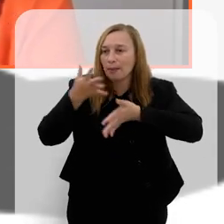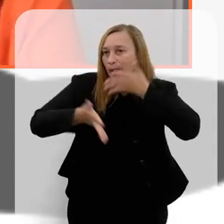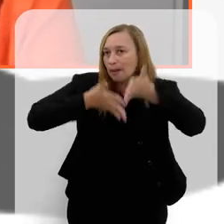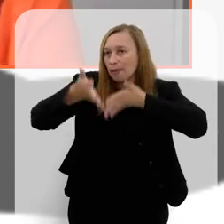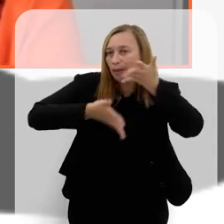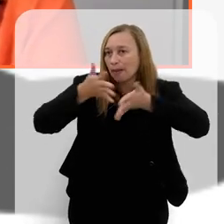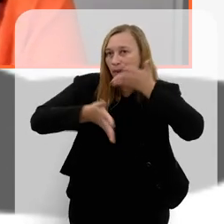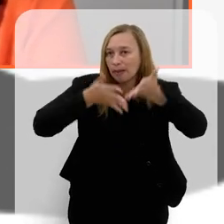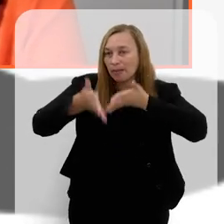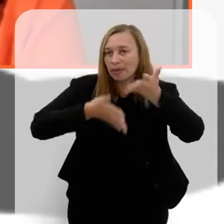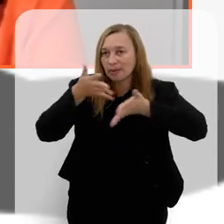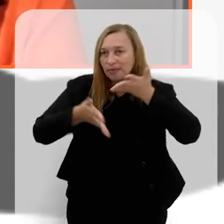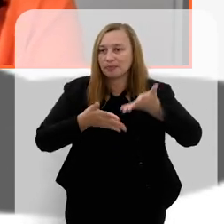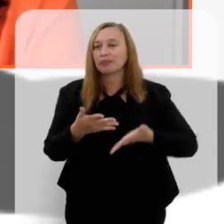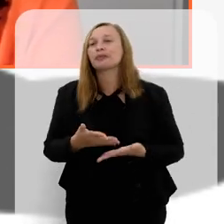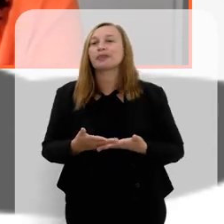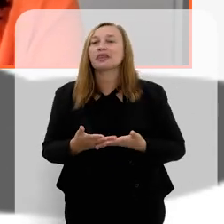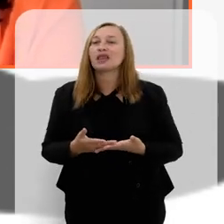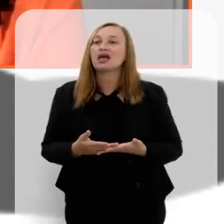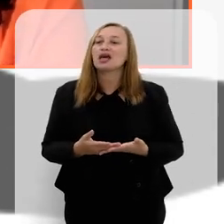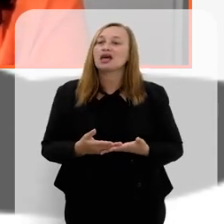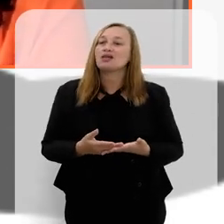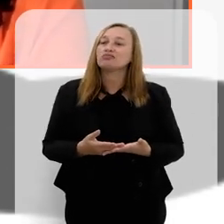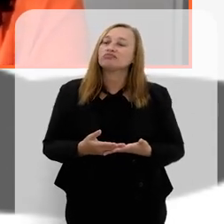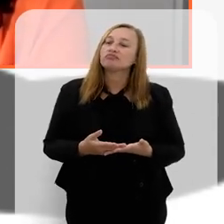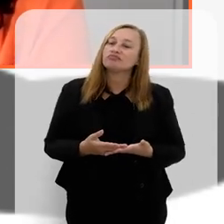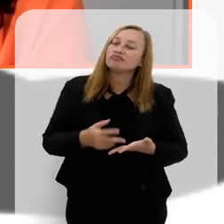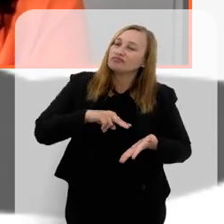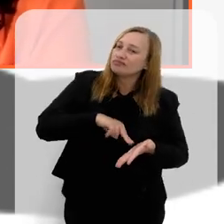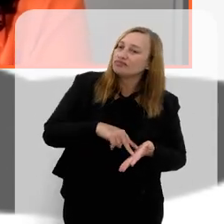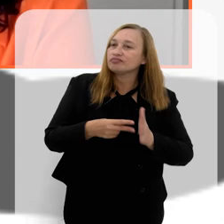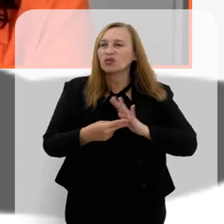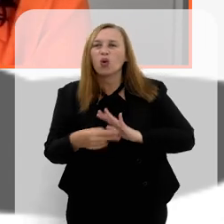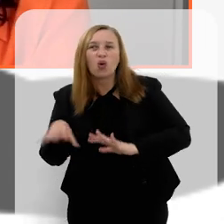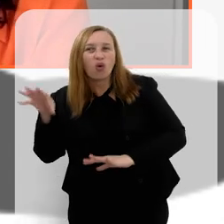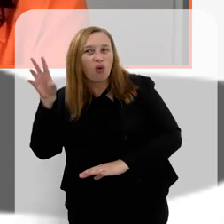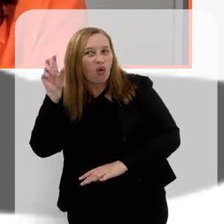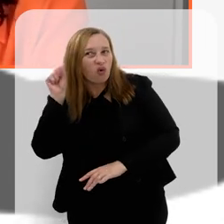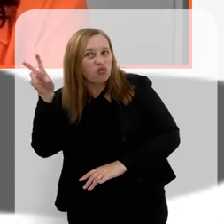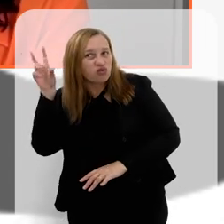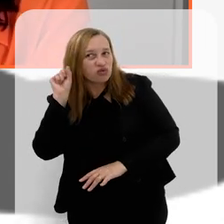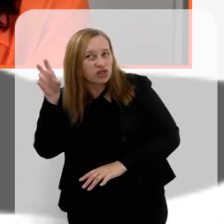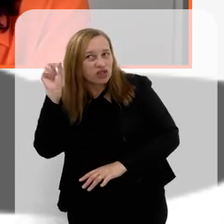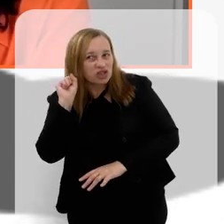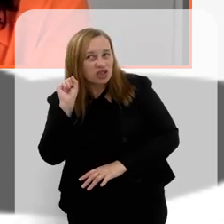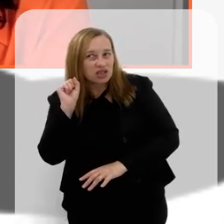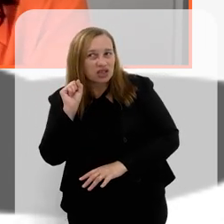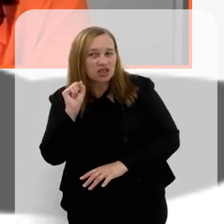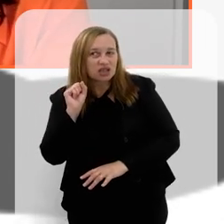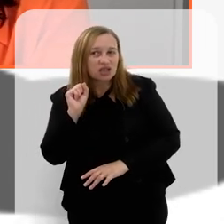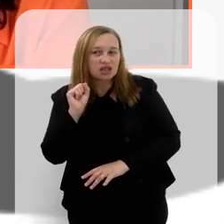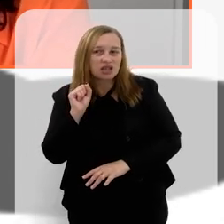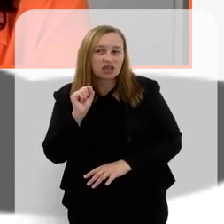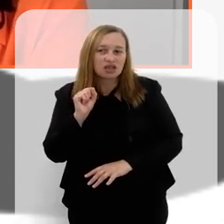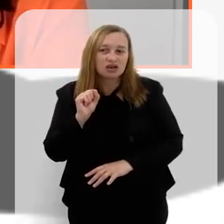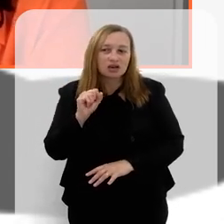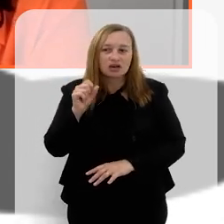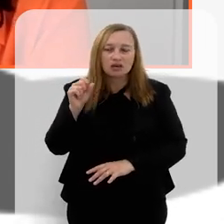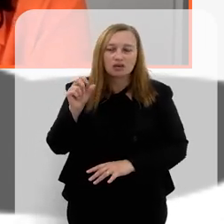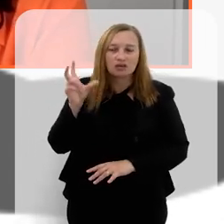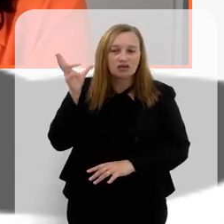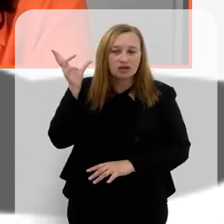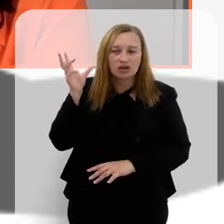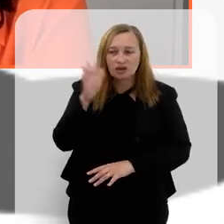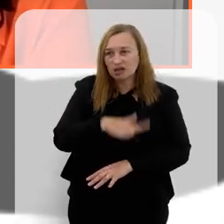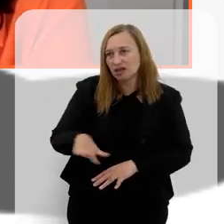informação da criança, você diria assim, Lilia? Ouvir ouvir a criança